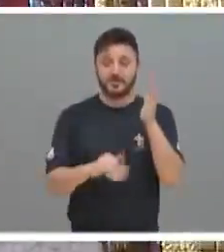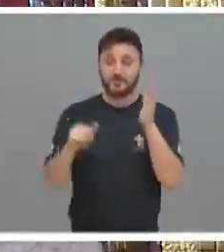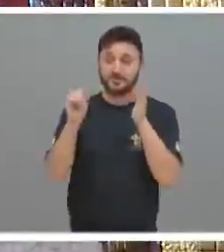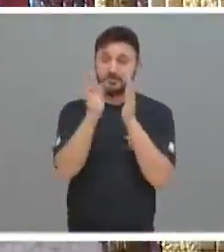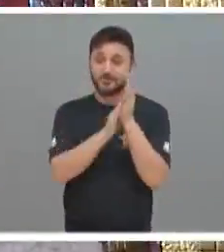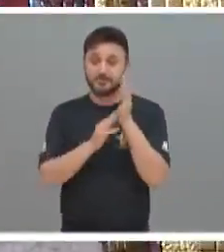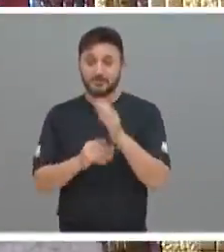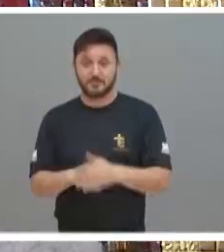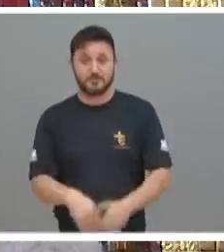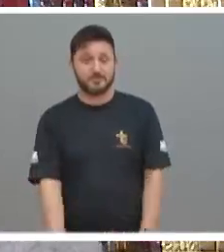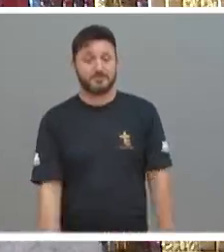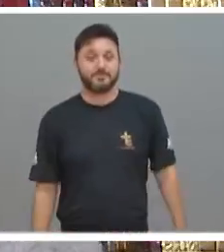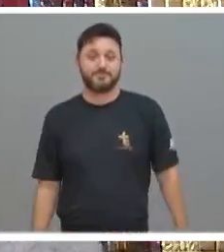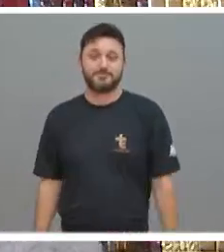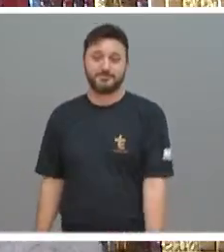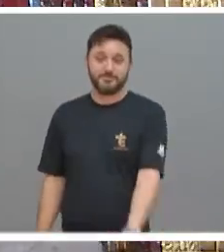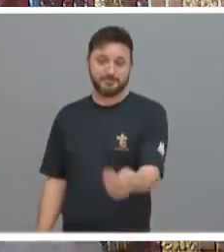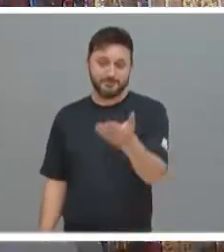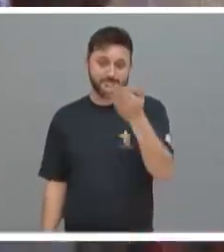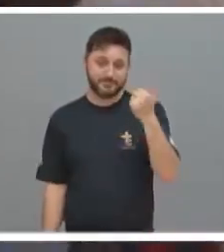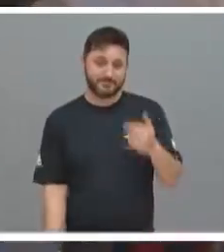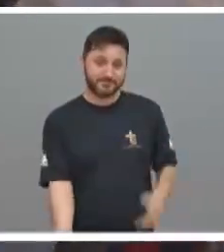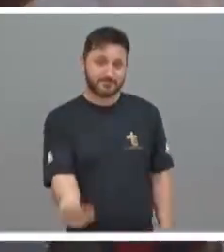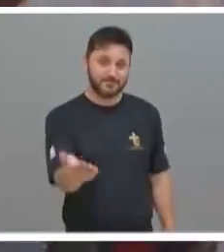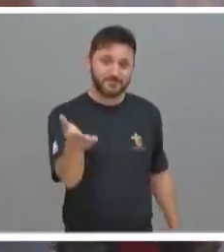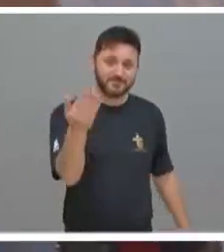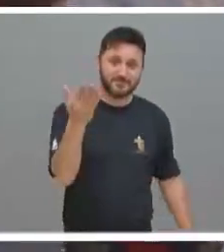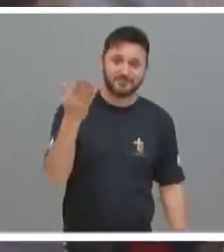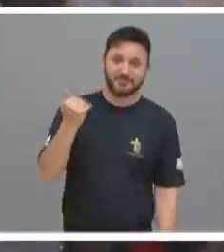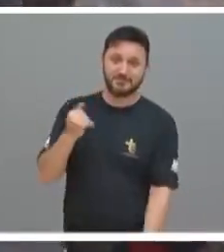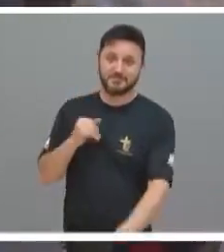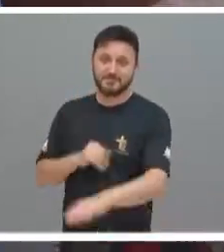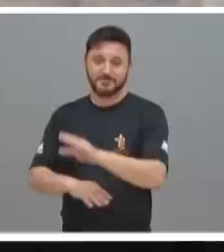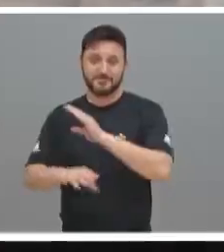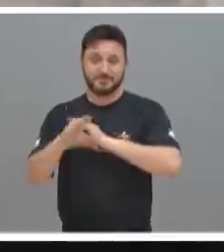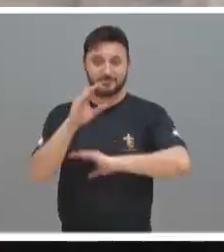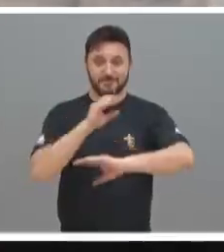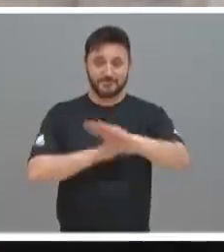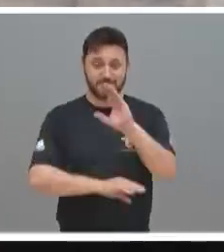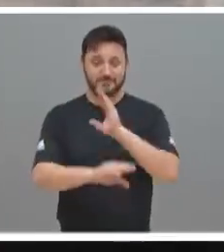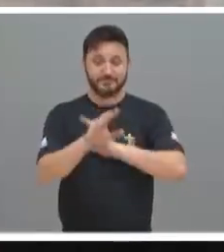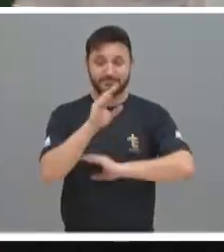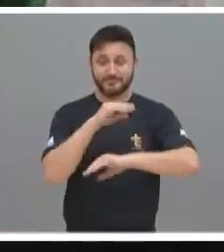louvar. Vem cantar, sim, vem